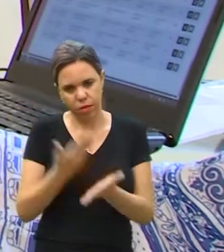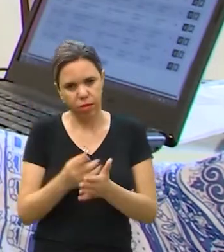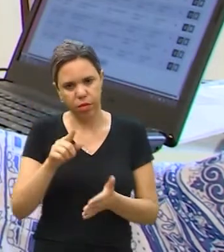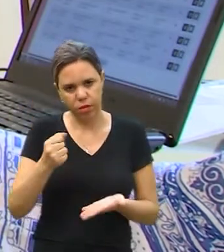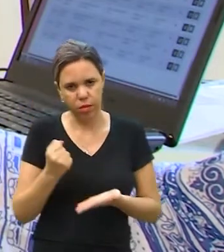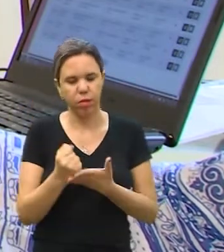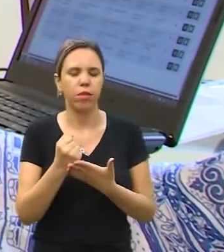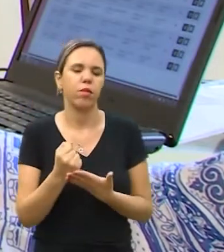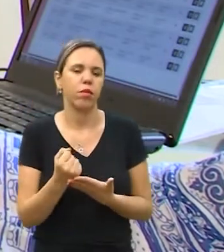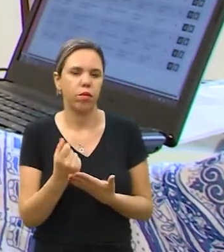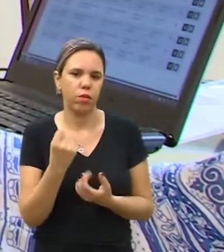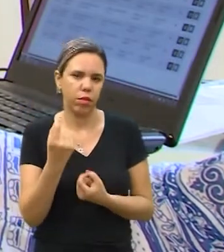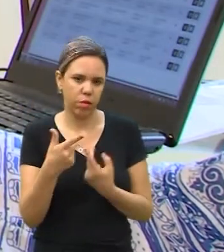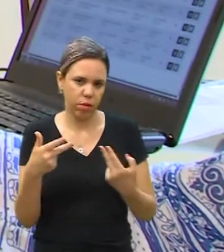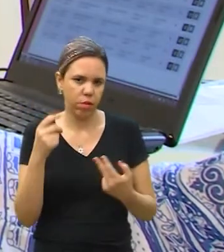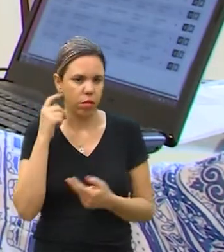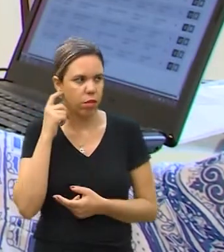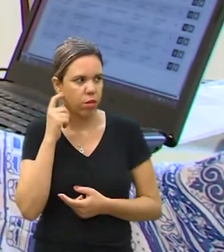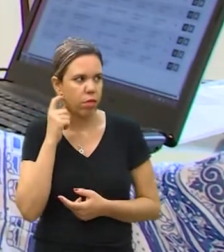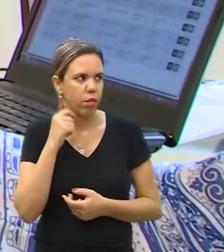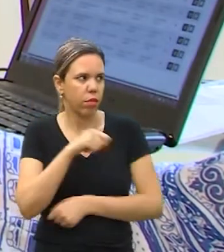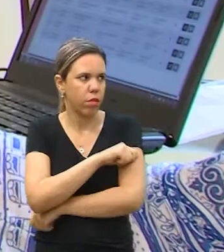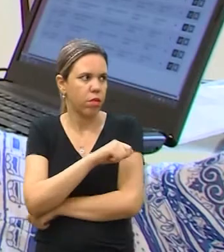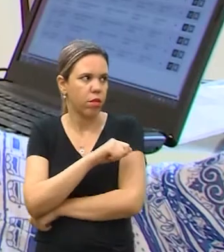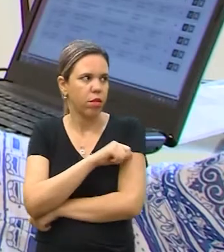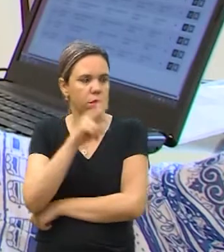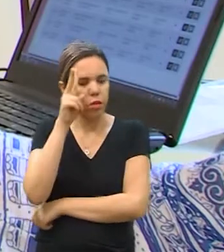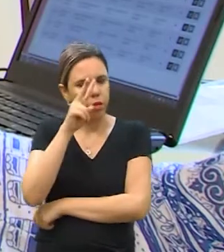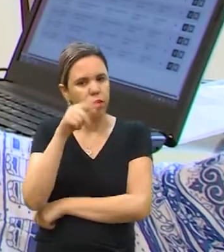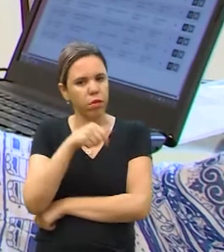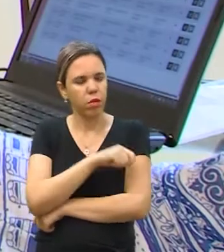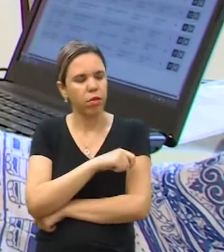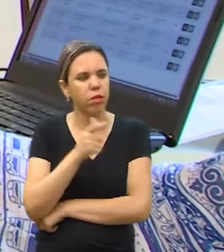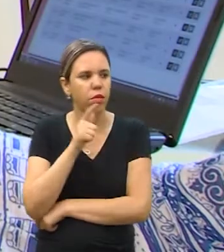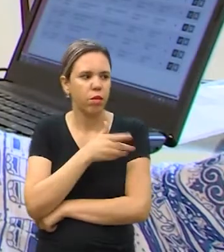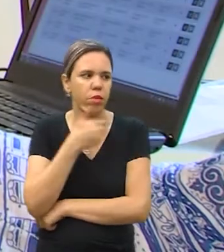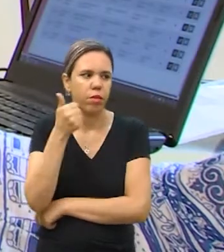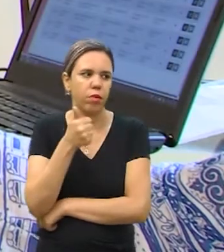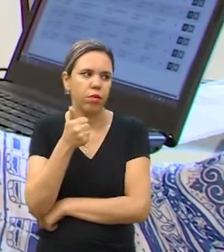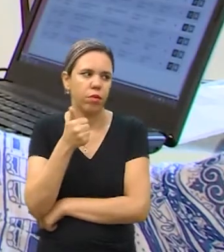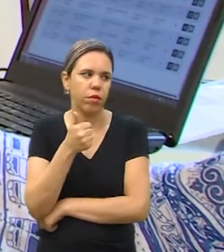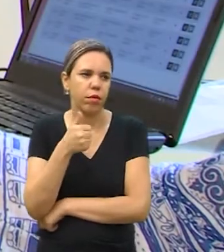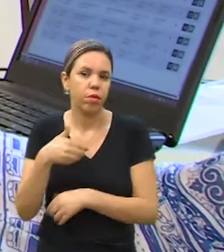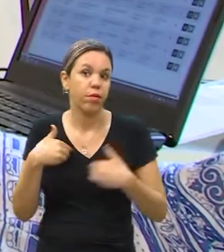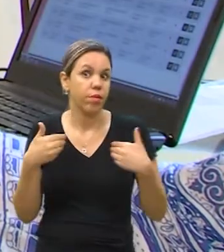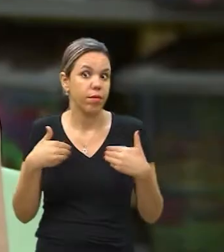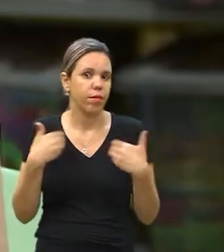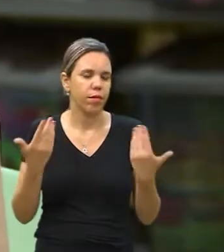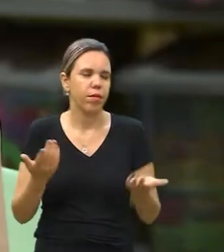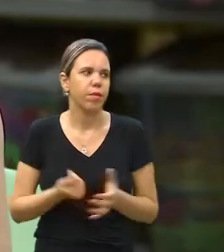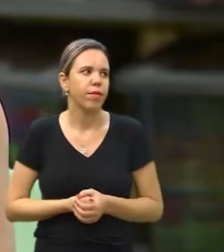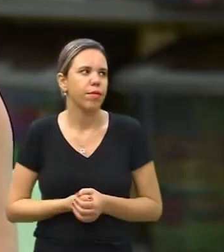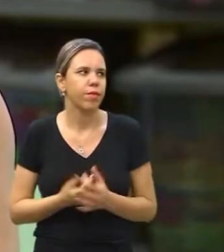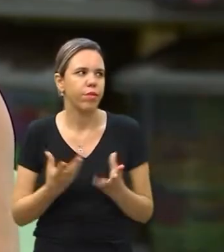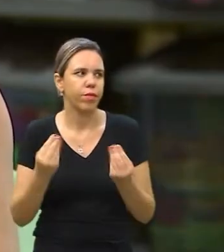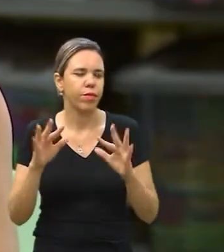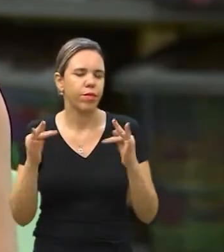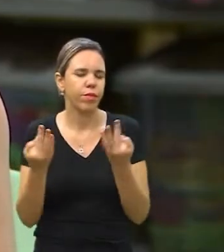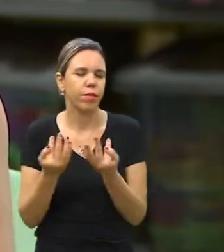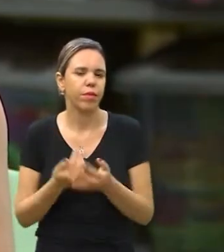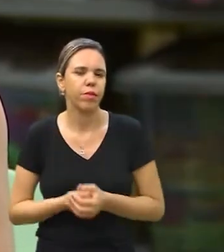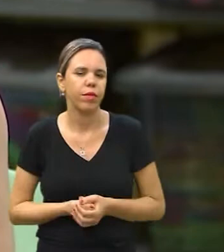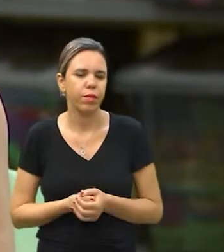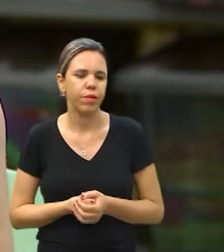que ajudamos em alguma parte. Alguns alunos têm histórico aí que o aluno melhorou, ficou mais animado. Muitas